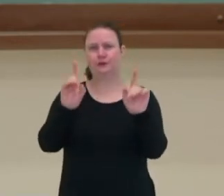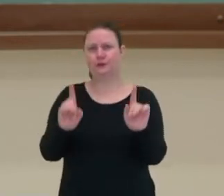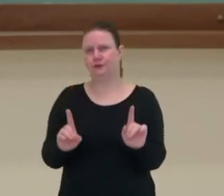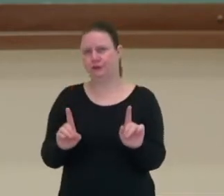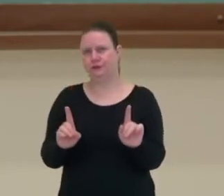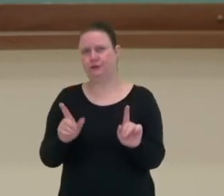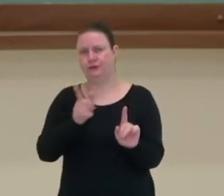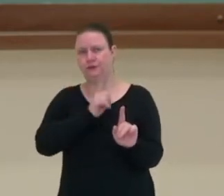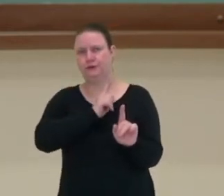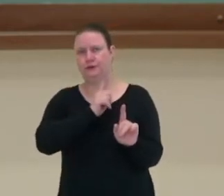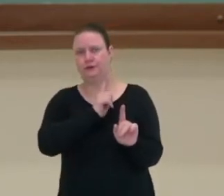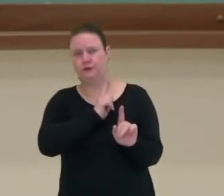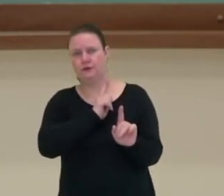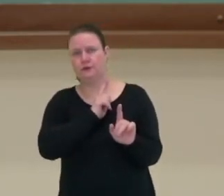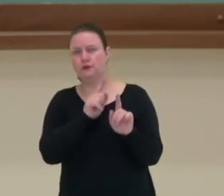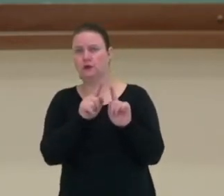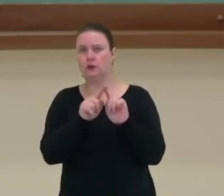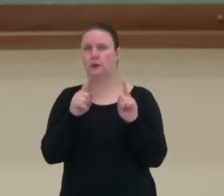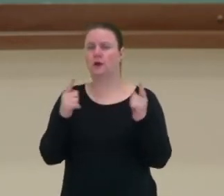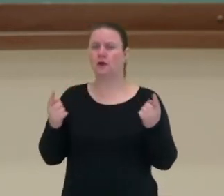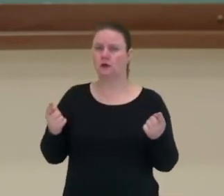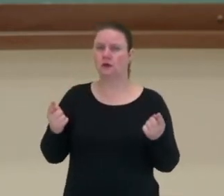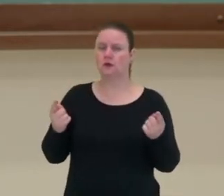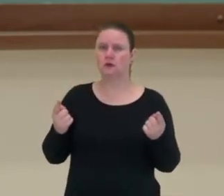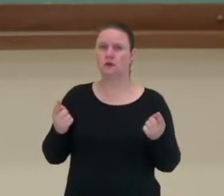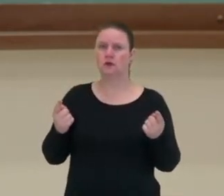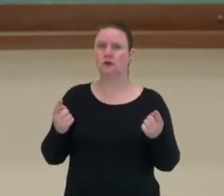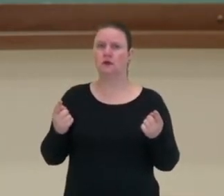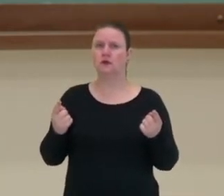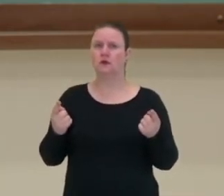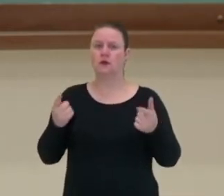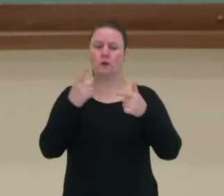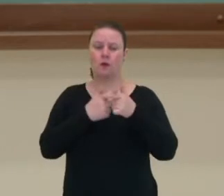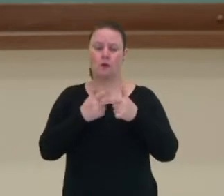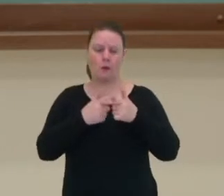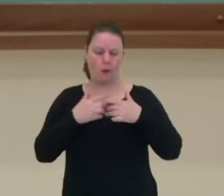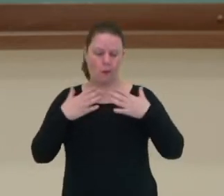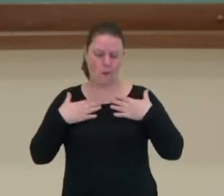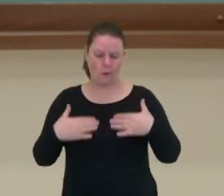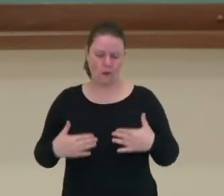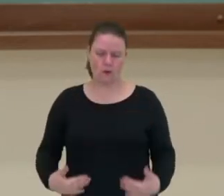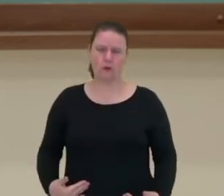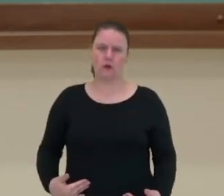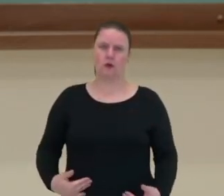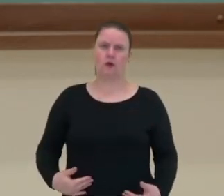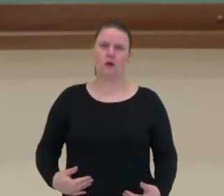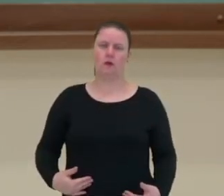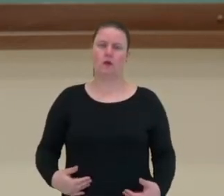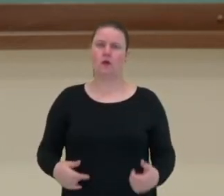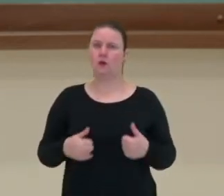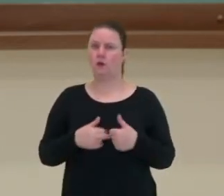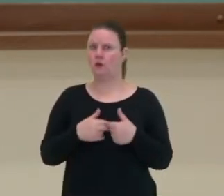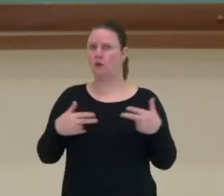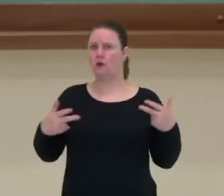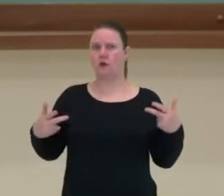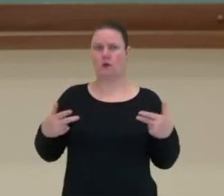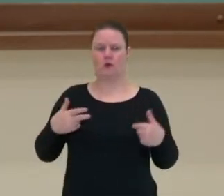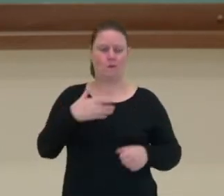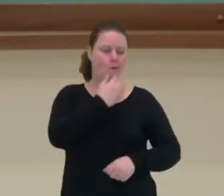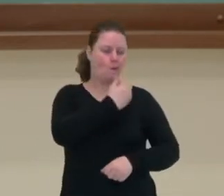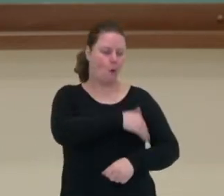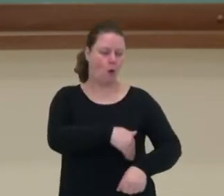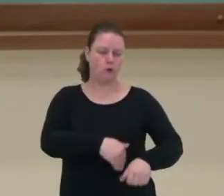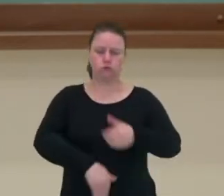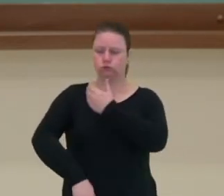né, com esses problemas físicos, motores, né, ou